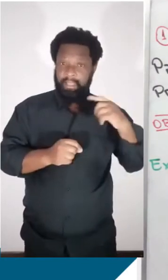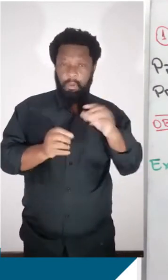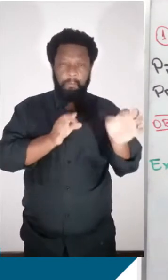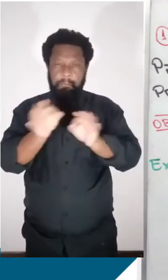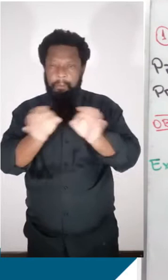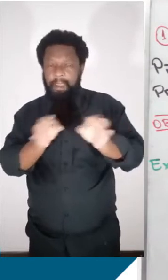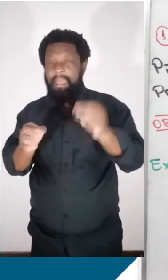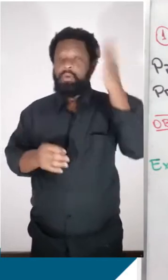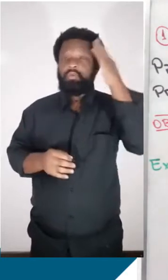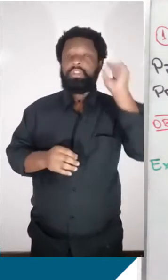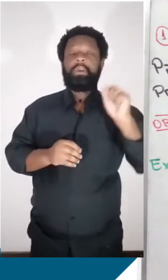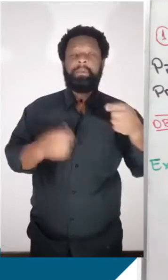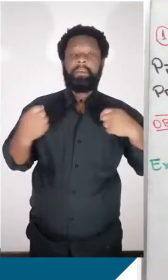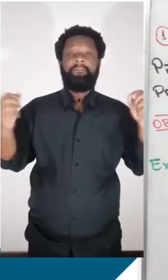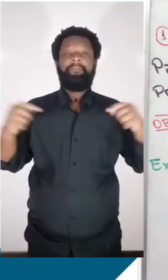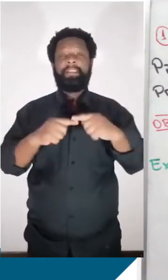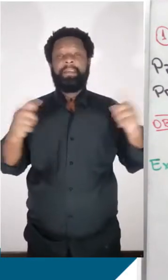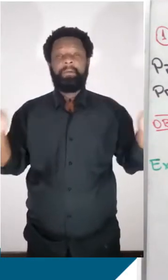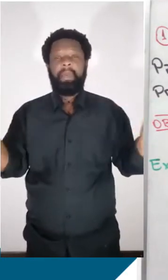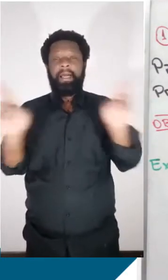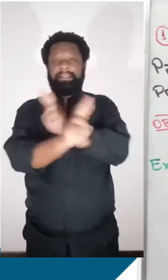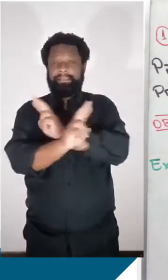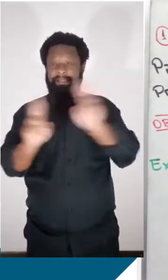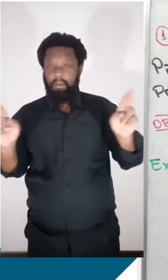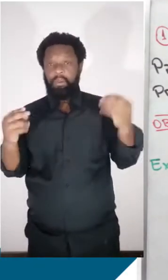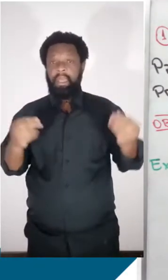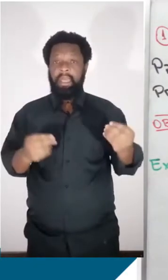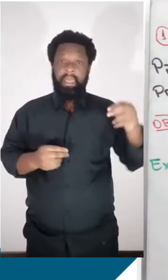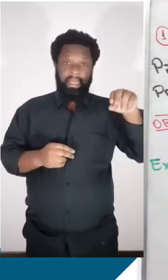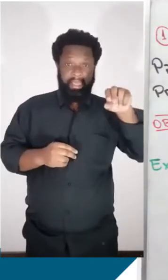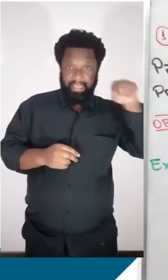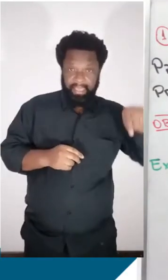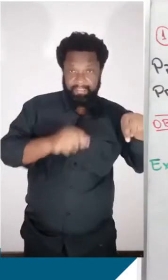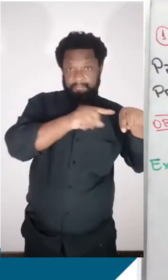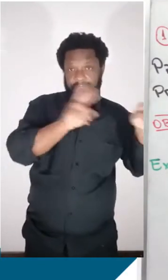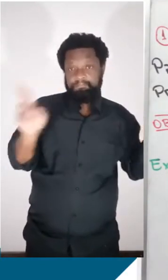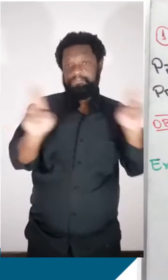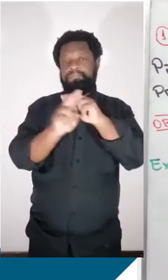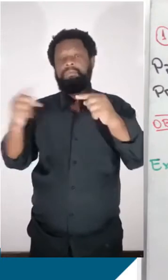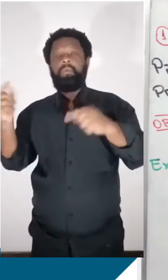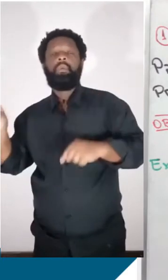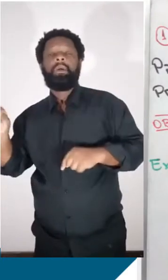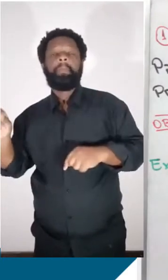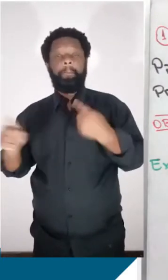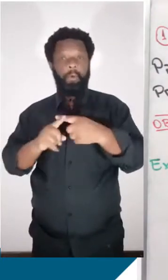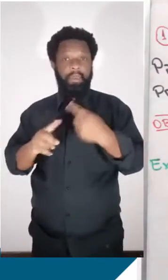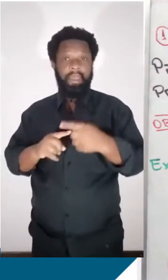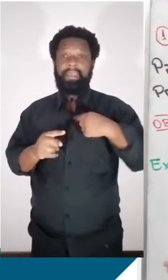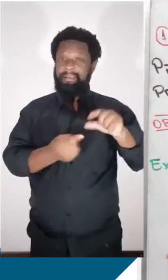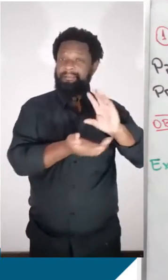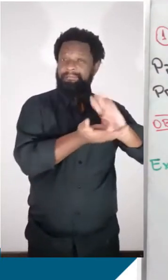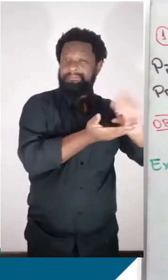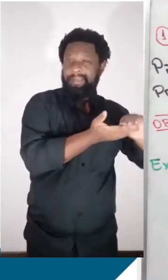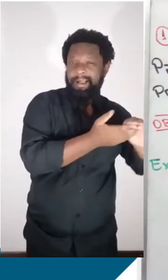Pelo jeito que eu organizei, eu já sei que eu vou ter que relacionar o SiO2 com o Na2SiO3. Por quê? Porque esse aqui é